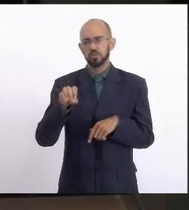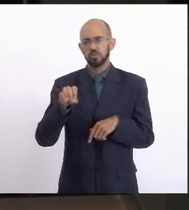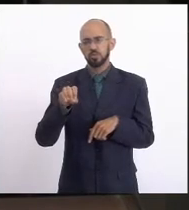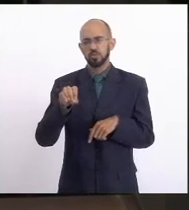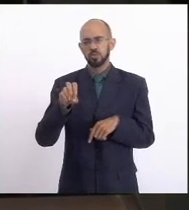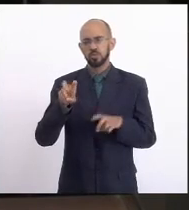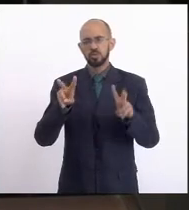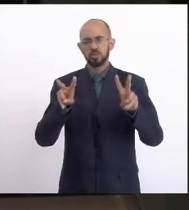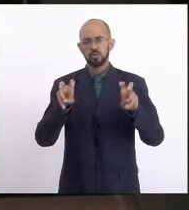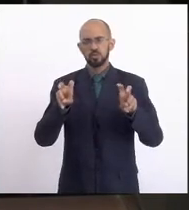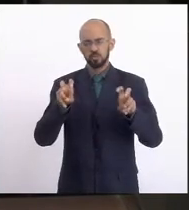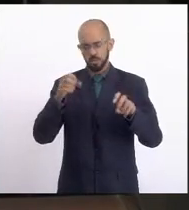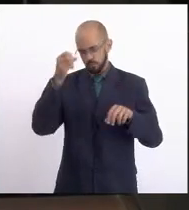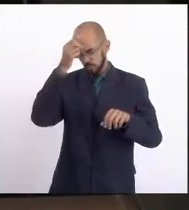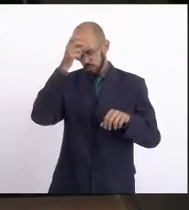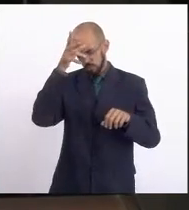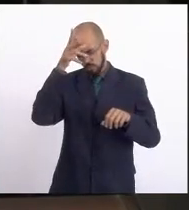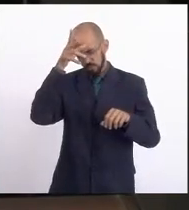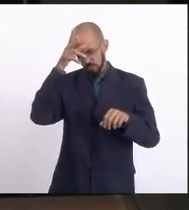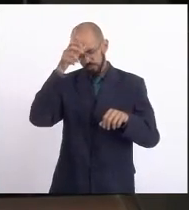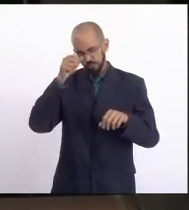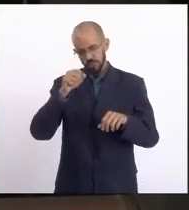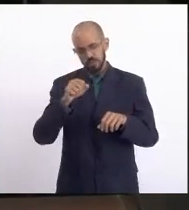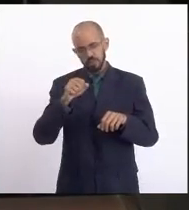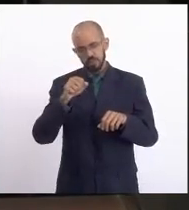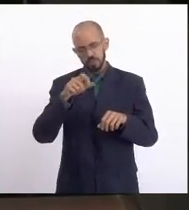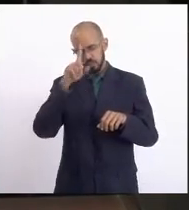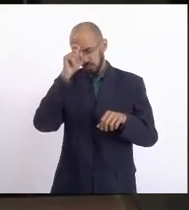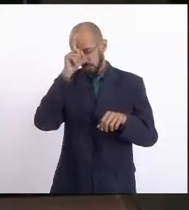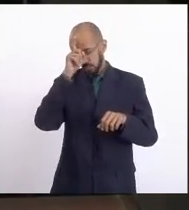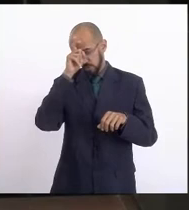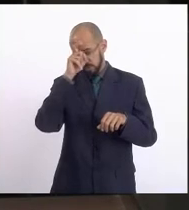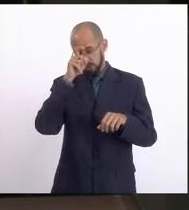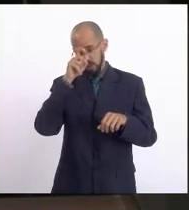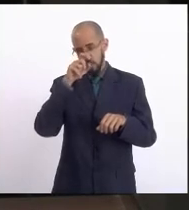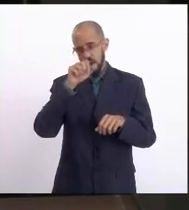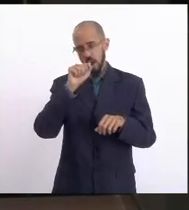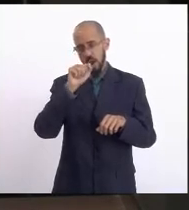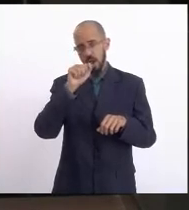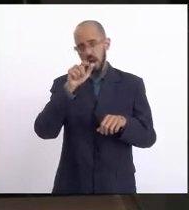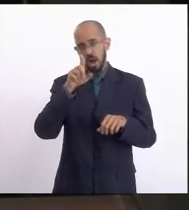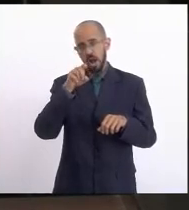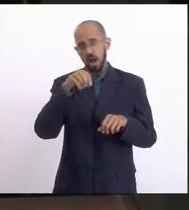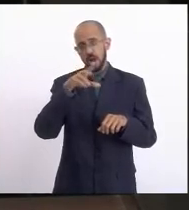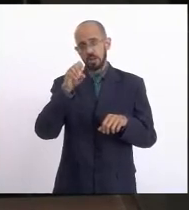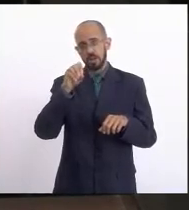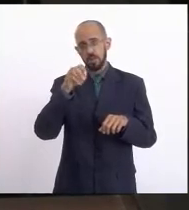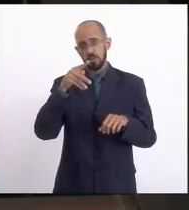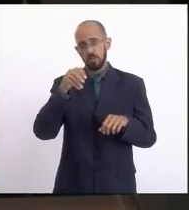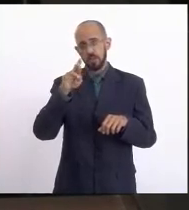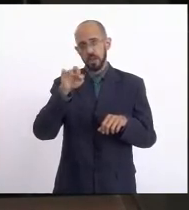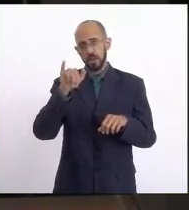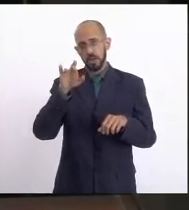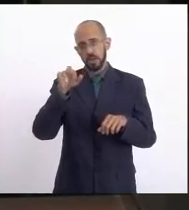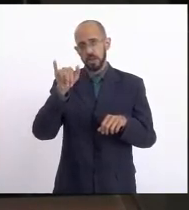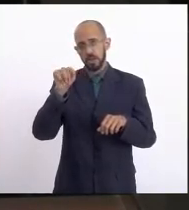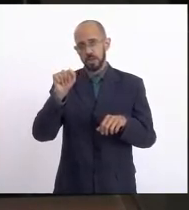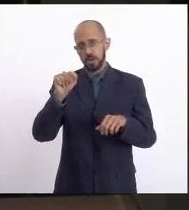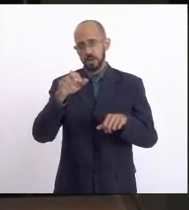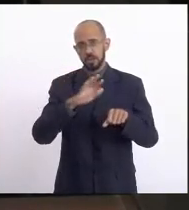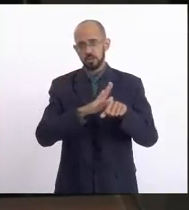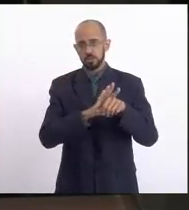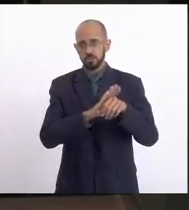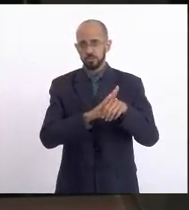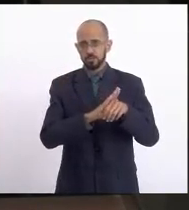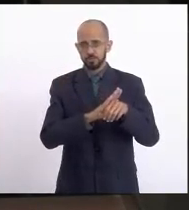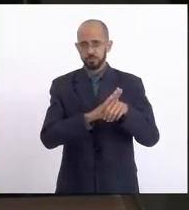municipalização do Hospital do Saracuruna, Adão Pereira Nunes, em Caxias. Muito rapidamente, a Comissão de Saúde, presidida